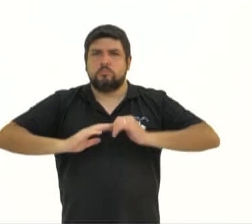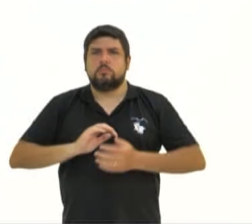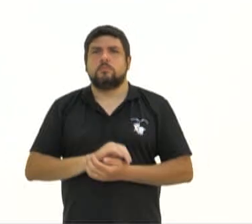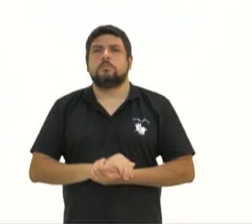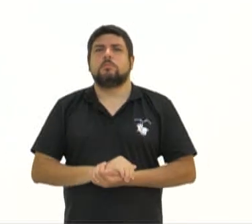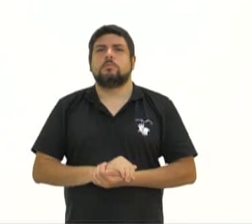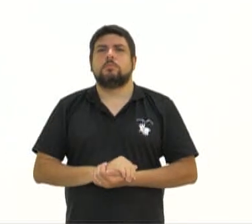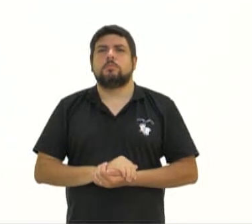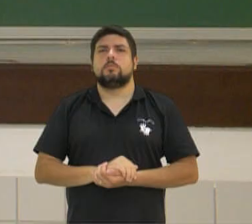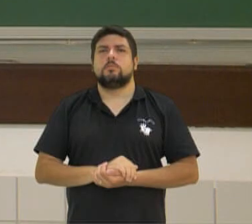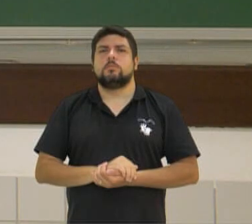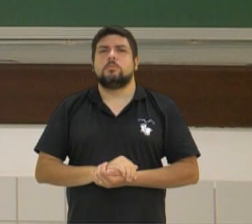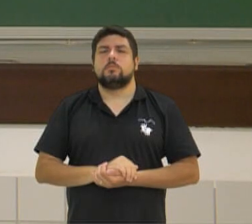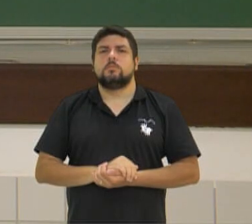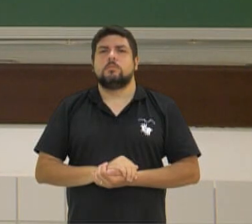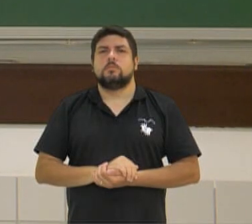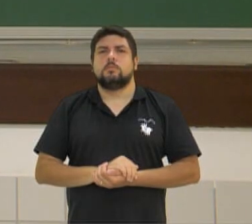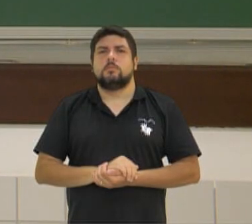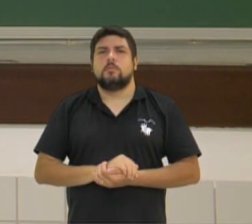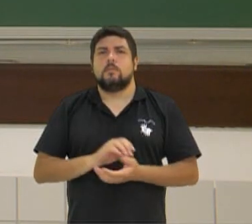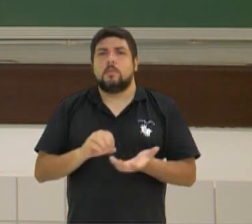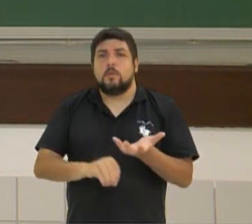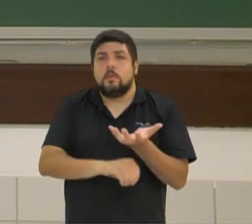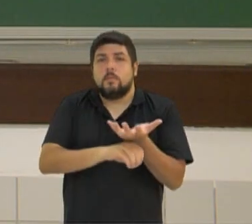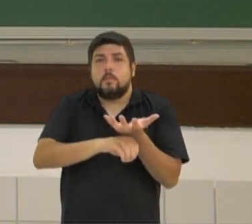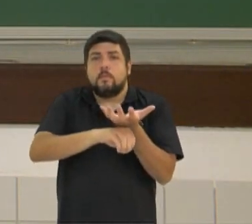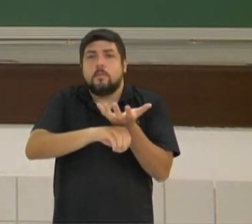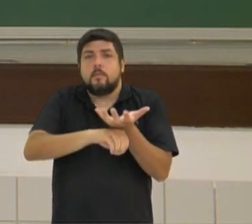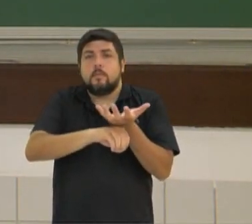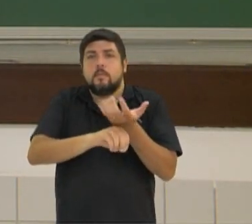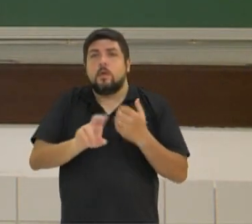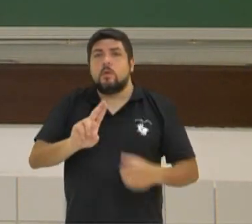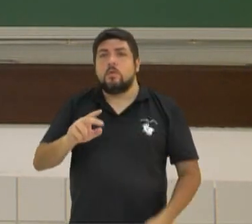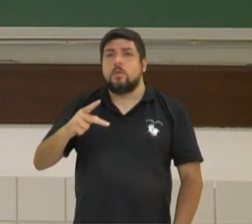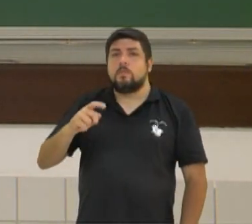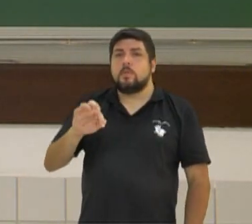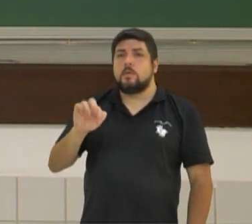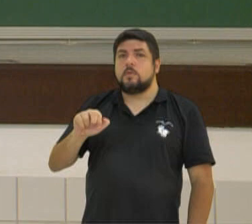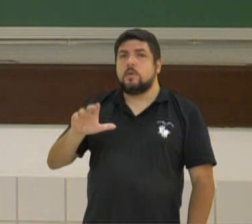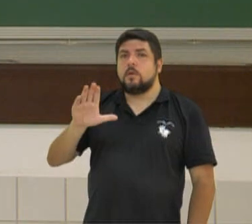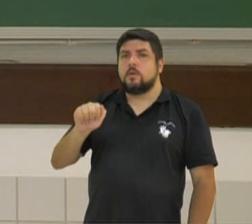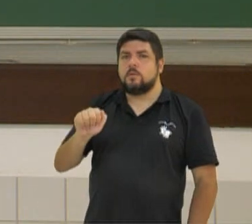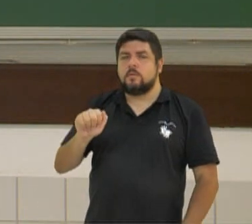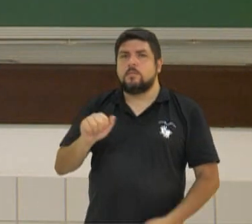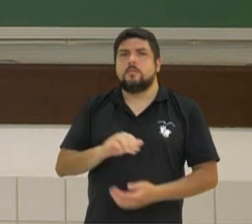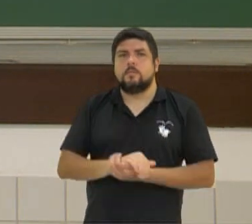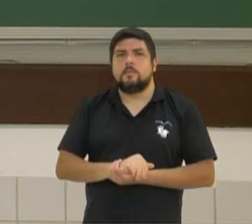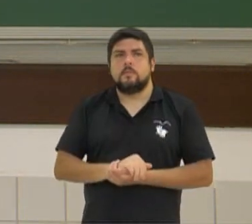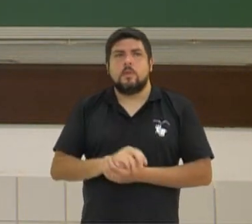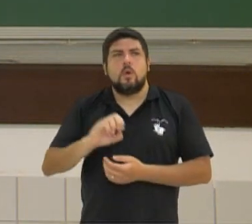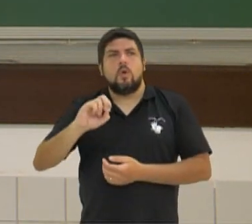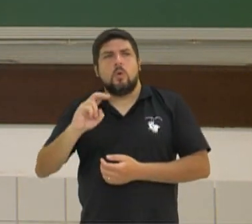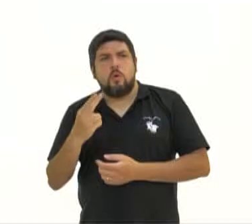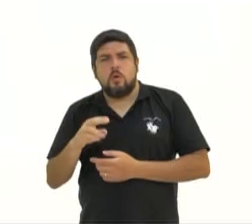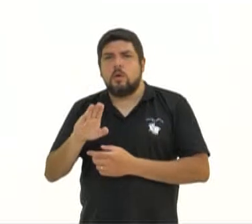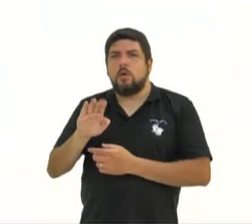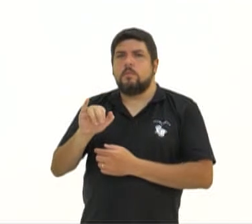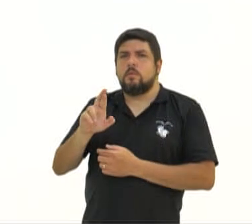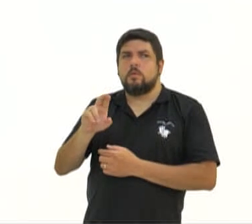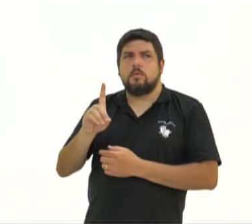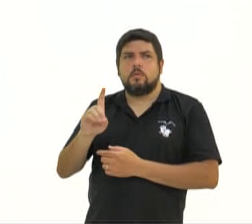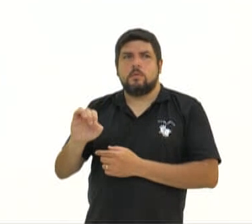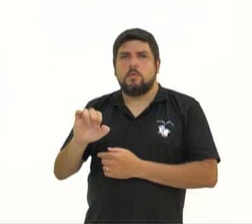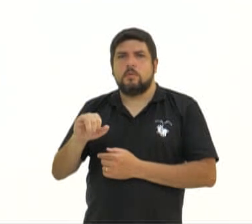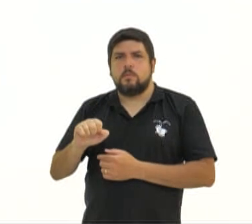A peteca, então, a peteca é chamada também de volante ou de bird, né? Então, ela é definindo o que é peteca, né?